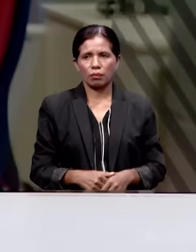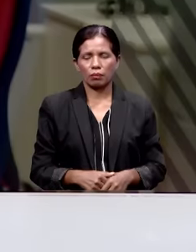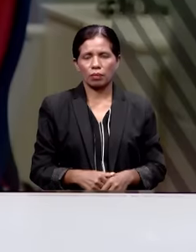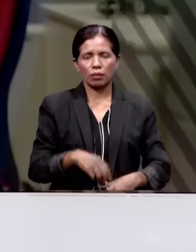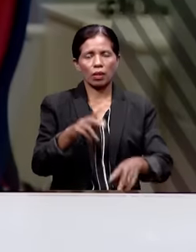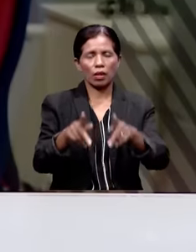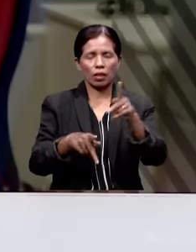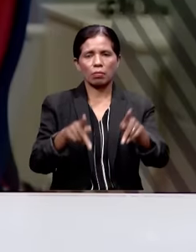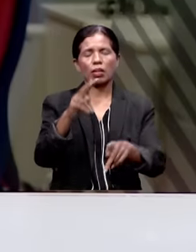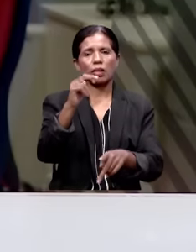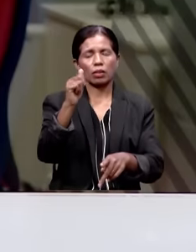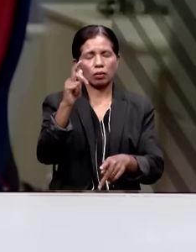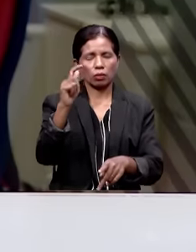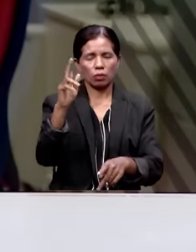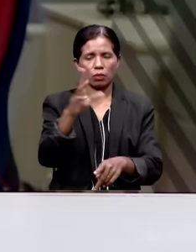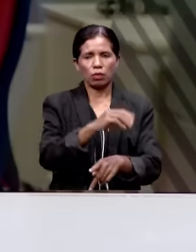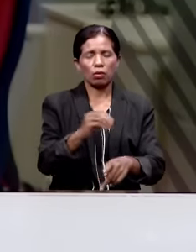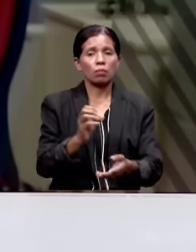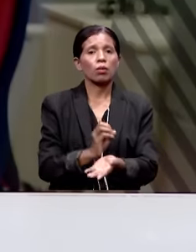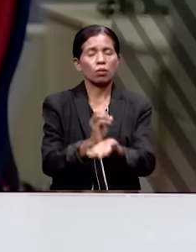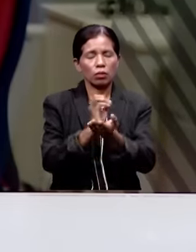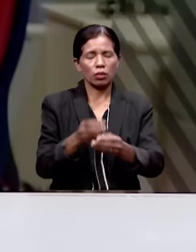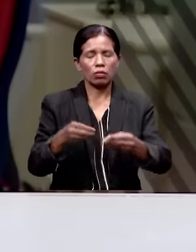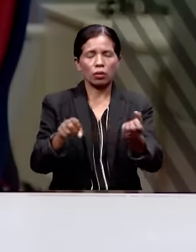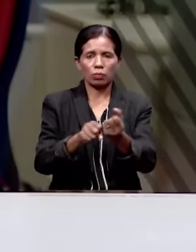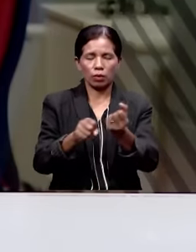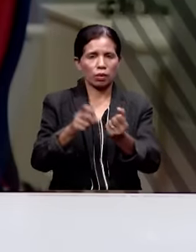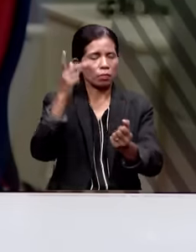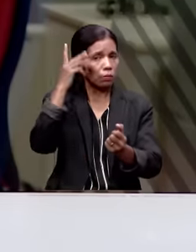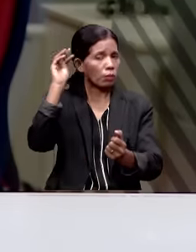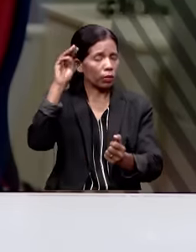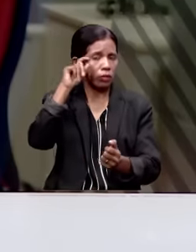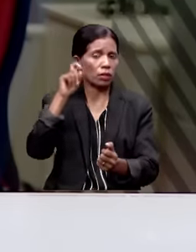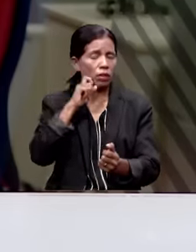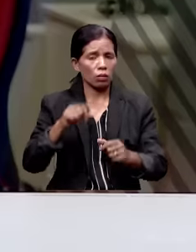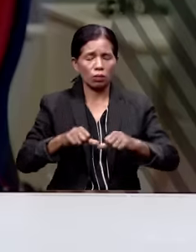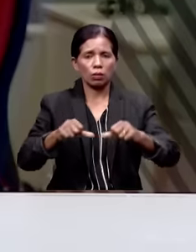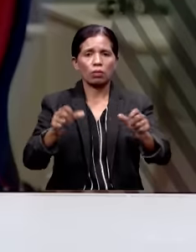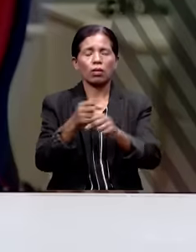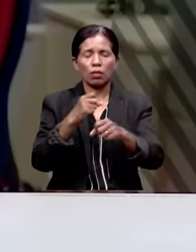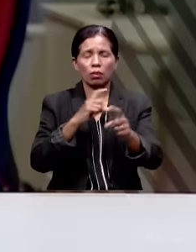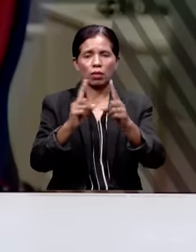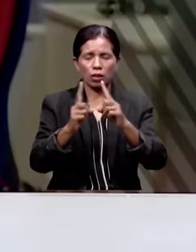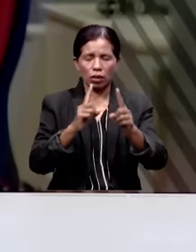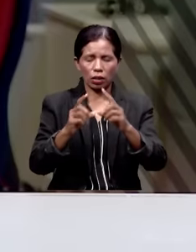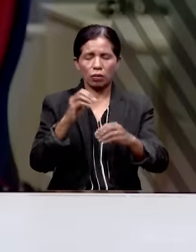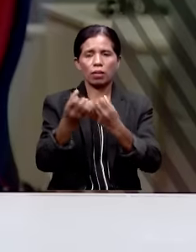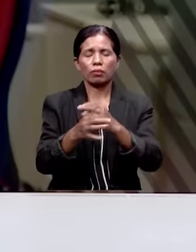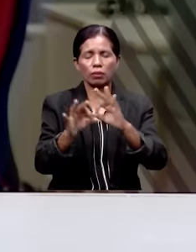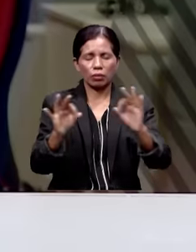novo na Tuca foi apoio para o primeiro-ministro Karel Hassan Nagusmão, a que continua a negociação onde finaliza a fronteira